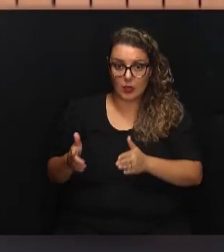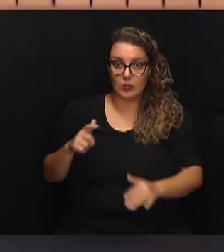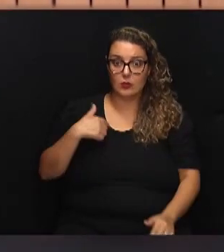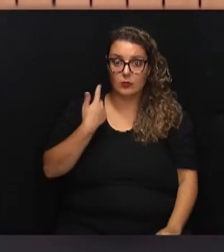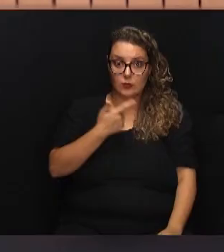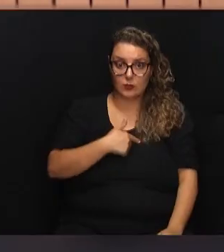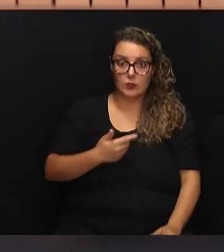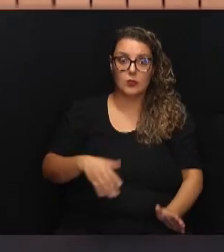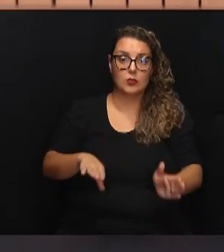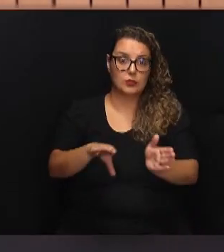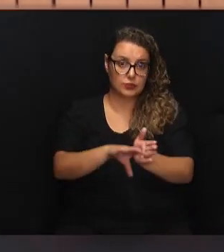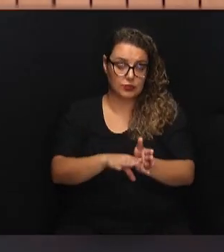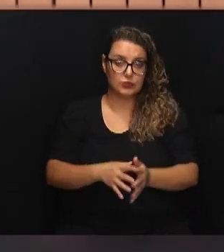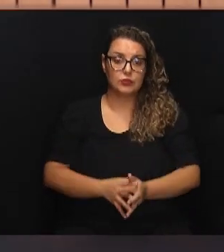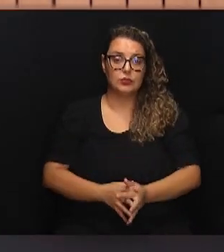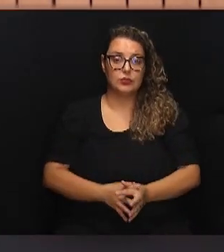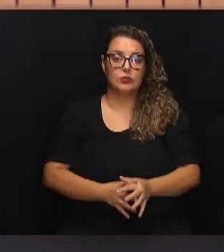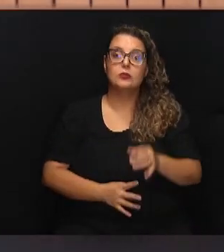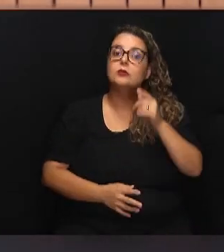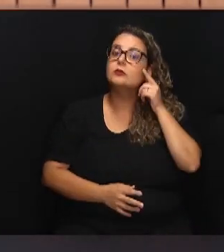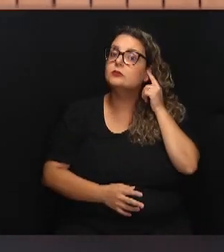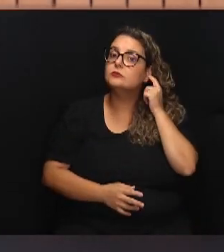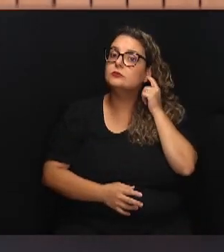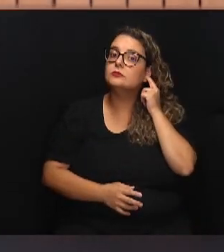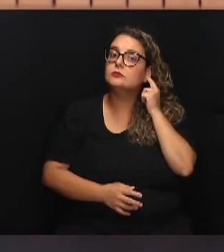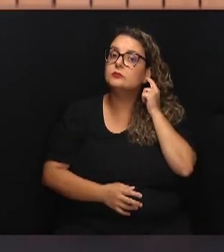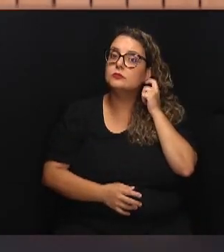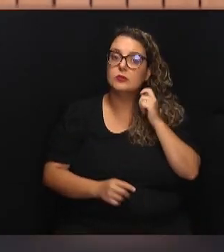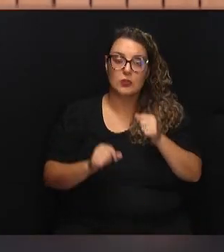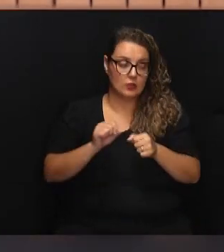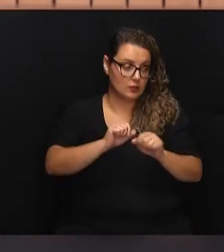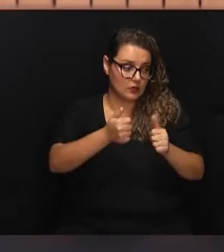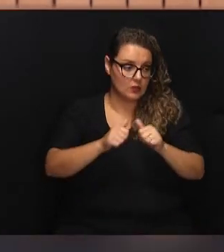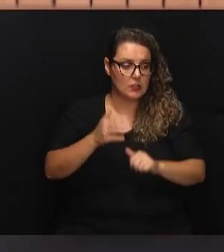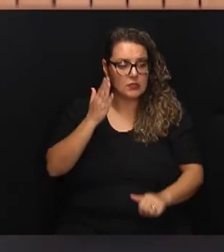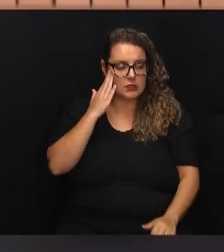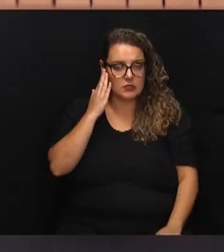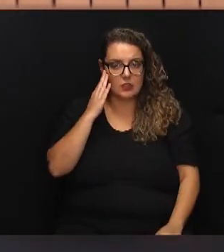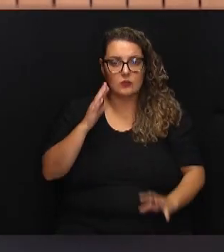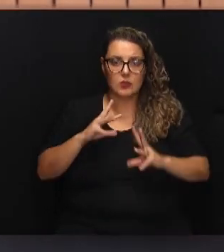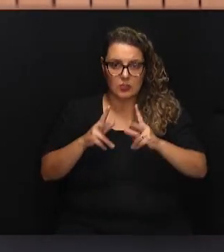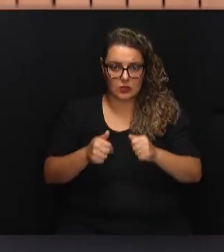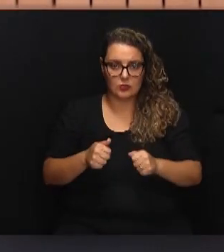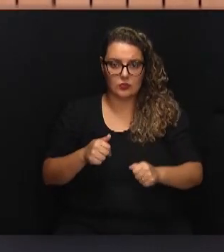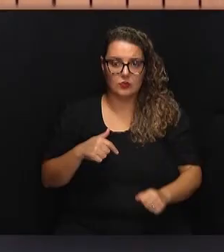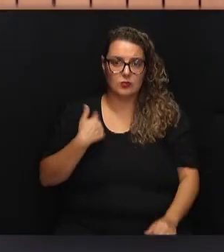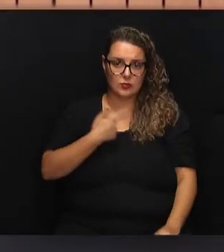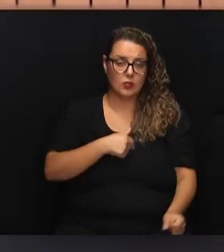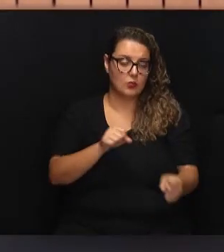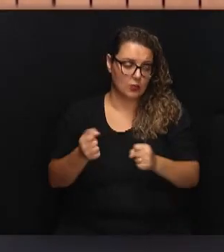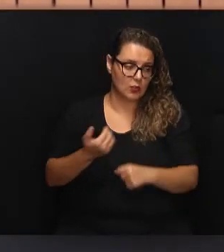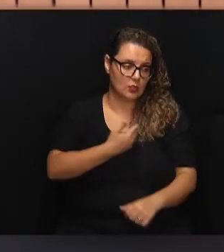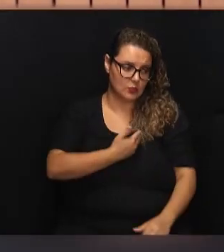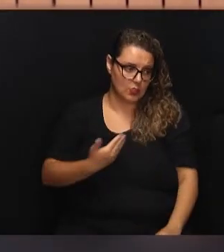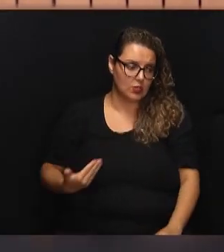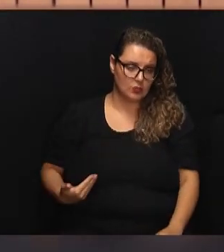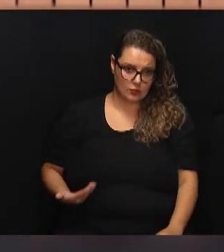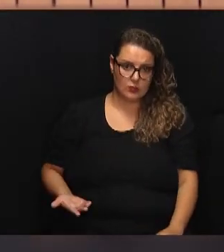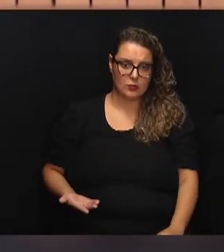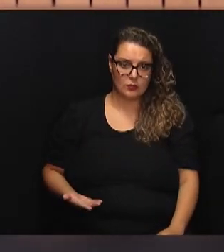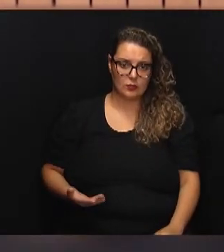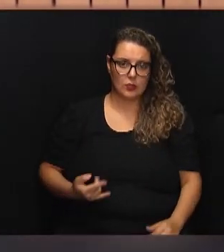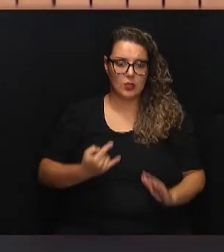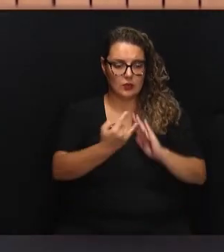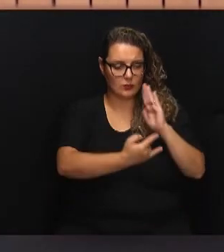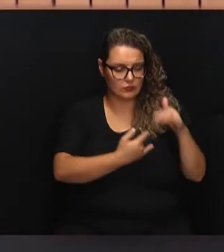nós chegamos e estamos fazendo avaliação. Você sabe que tudo aqui no nosso poder público a gente é muito